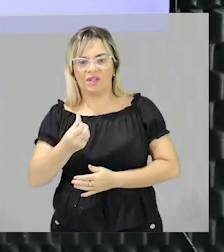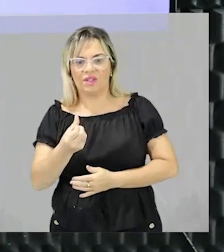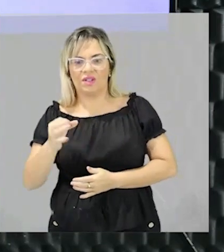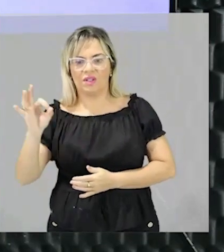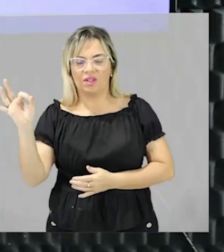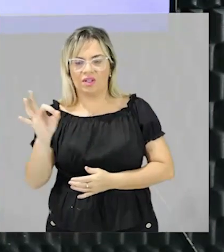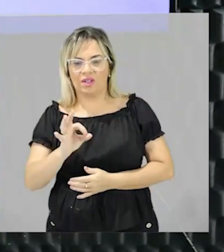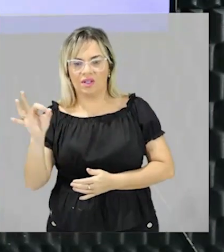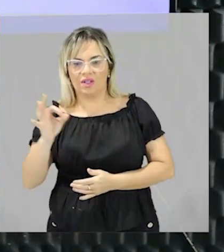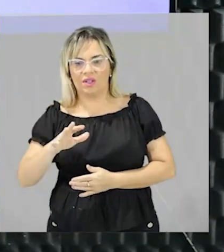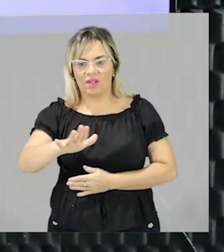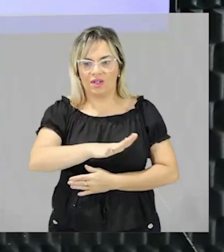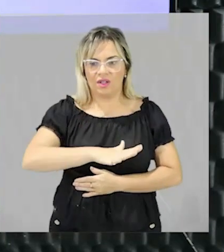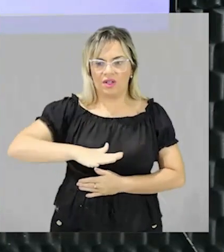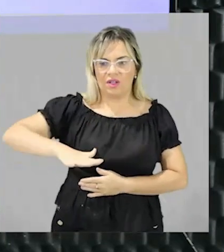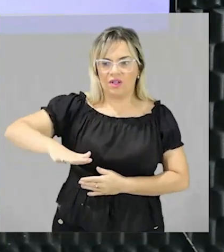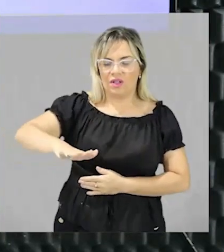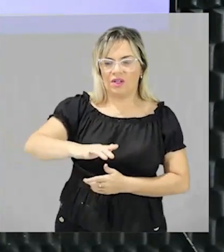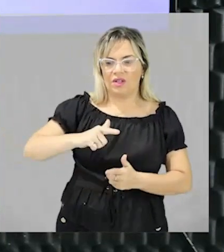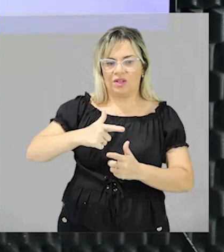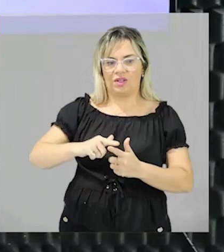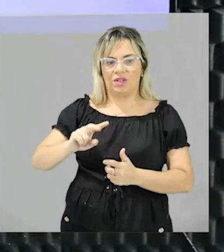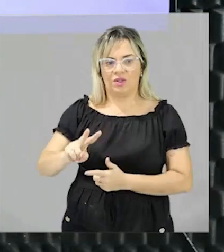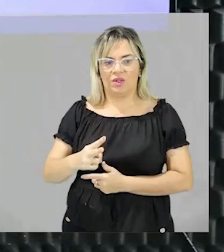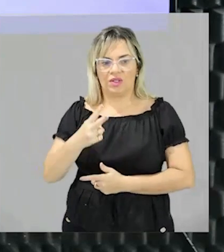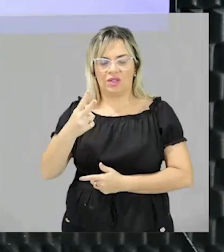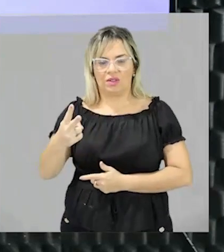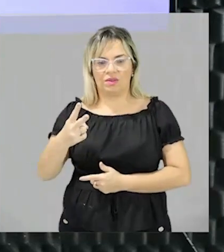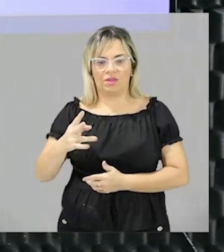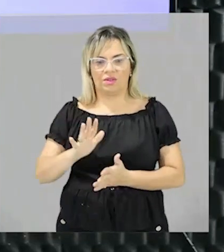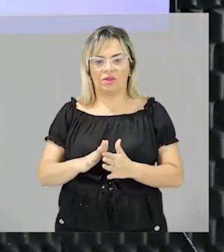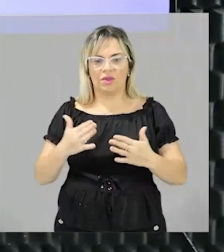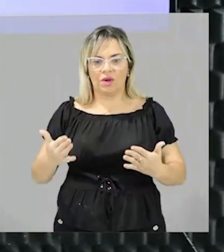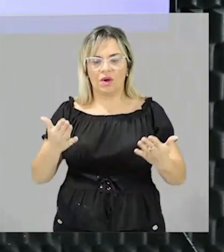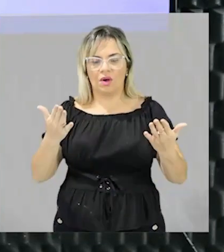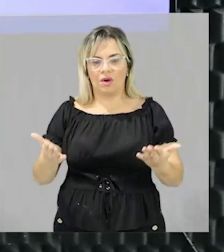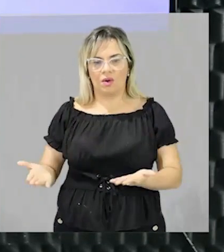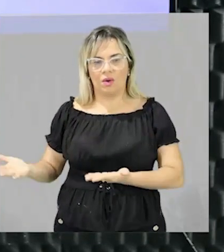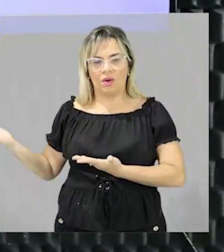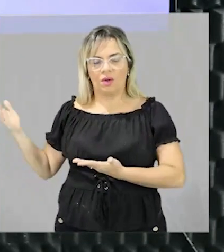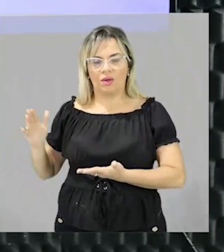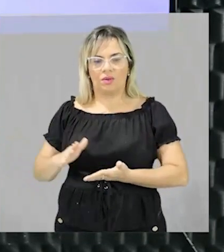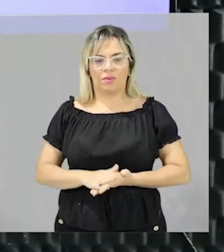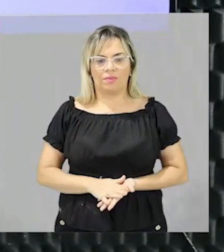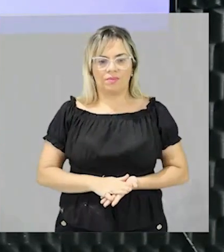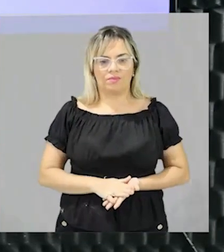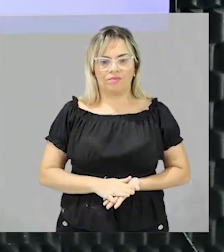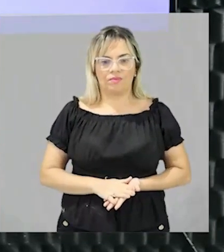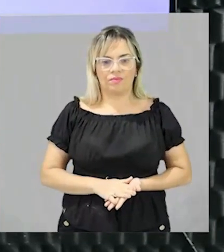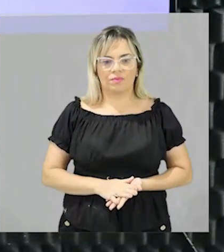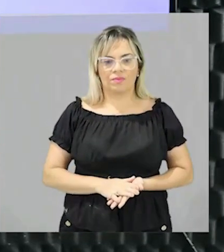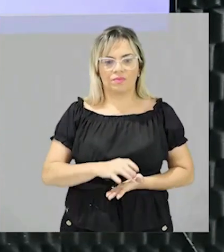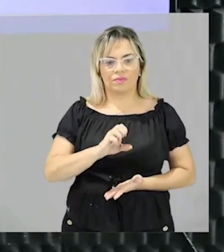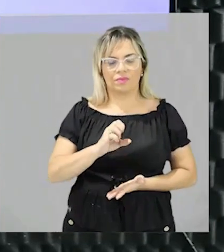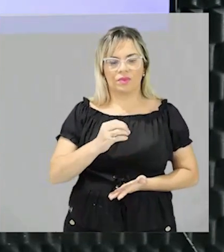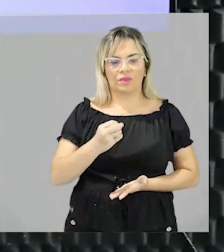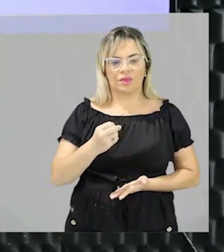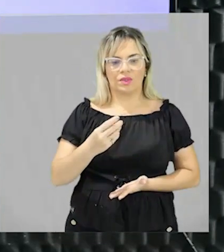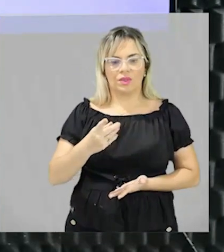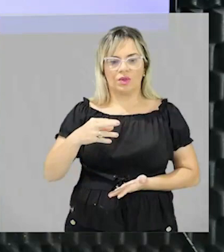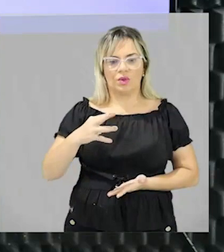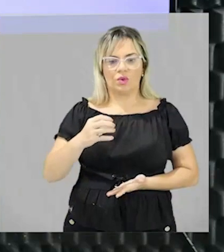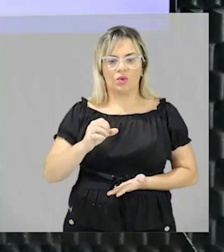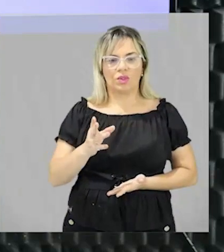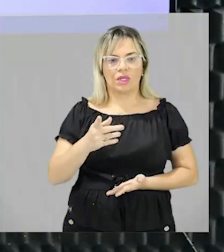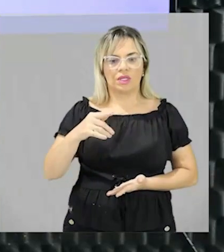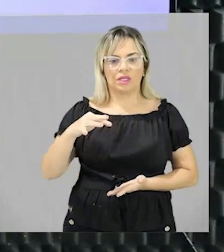36% da área territorial e dividem-se em duas grandes porções. o escudo das Guianas, no norte da